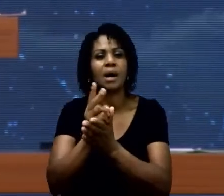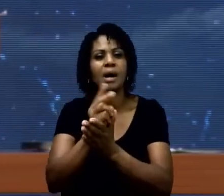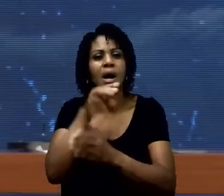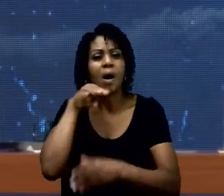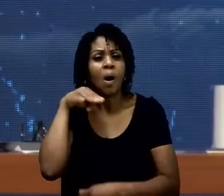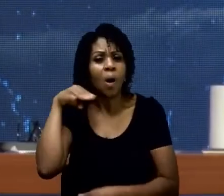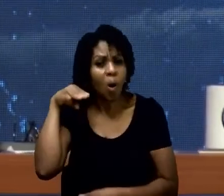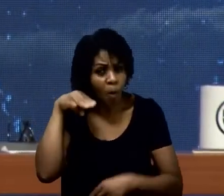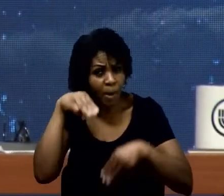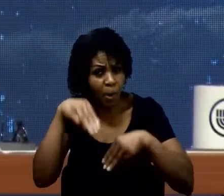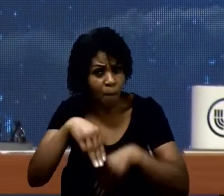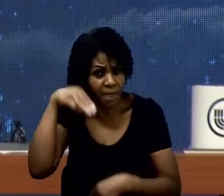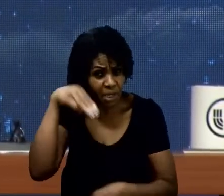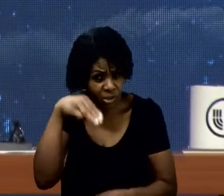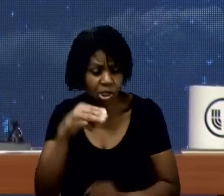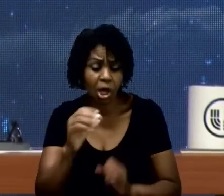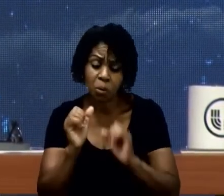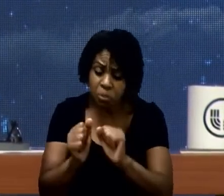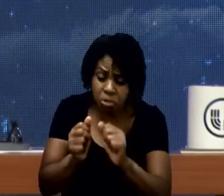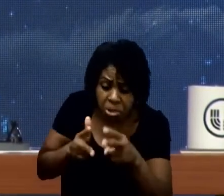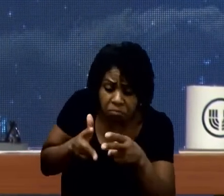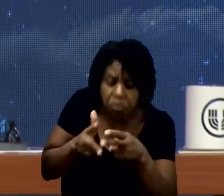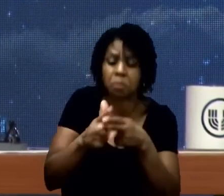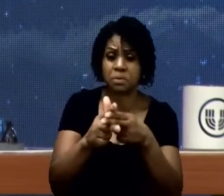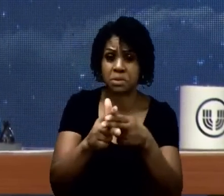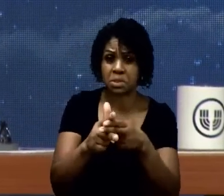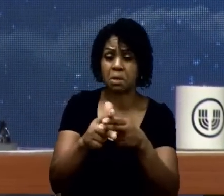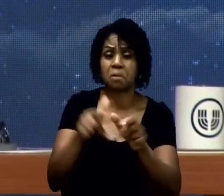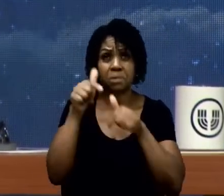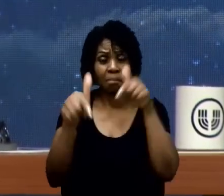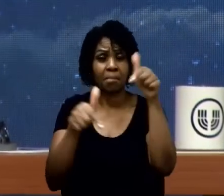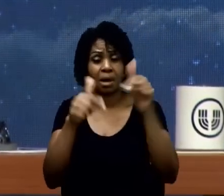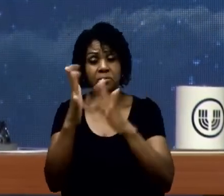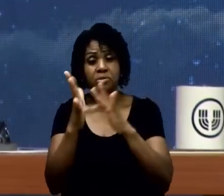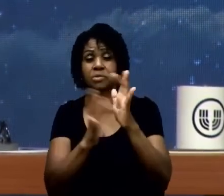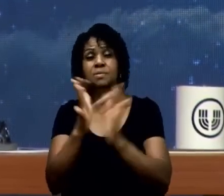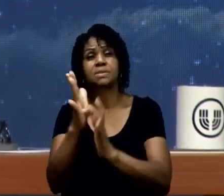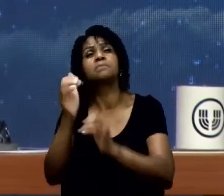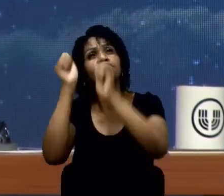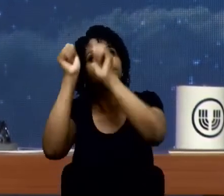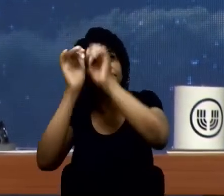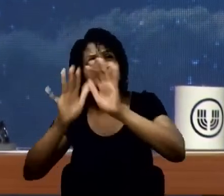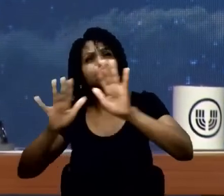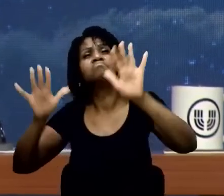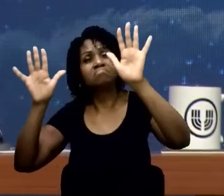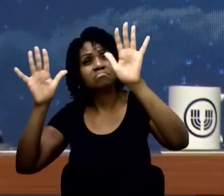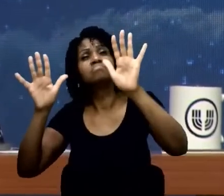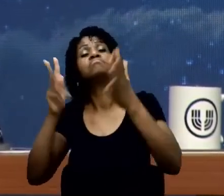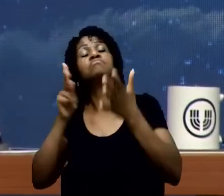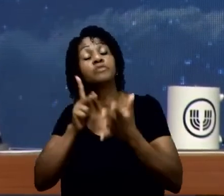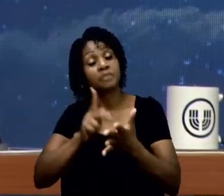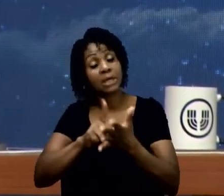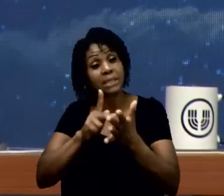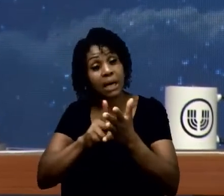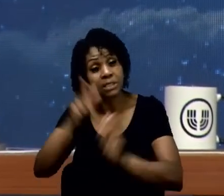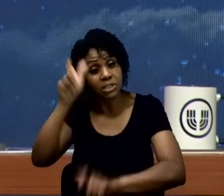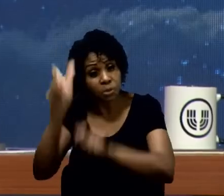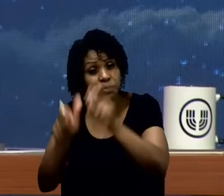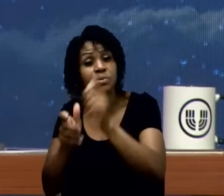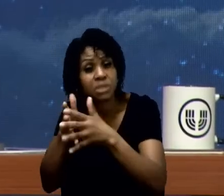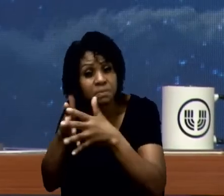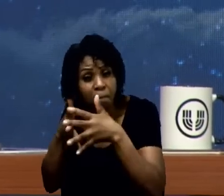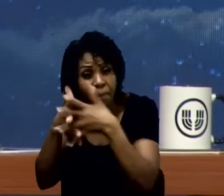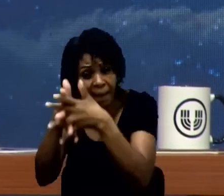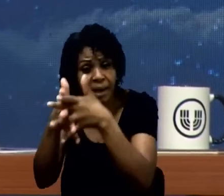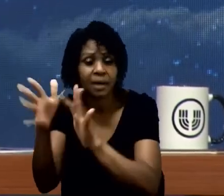poderia ser chamado de ministério da interrupção. E eu fiquei pensando, é verdade? Todo mundo interrompia Jesus.